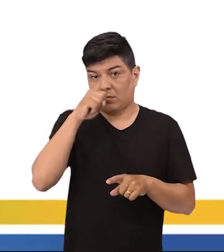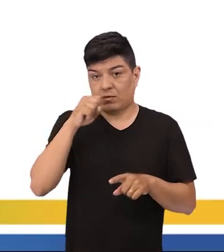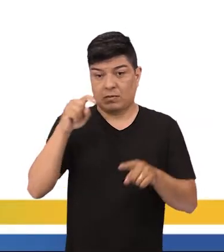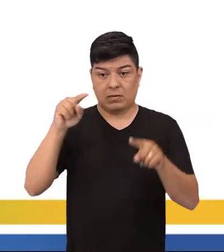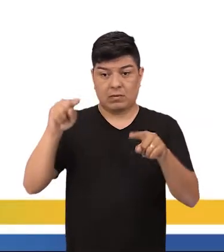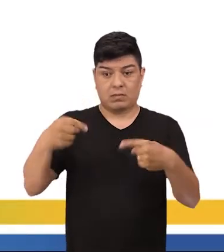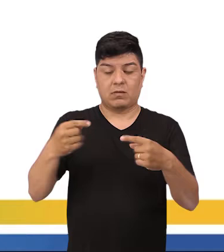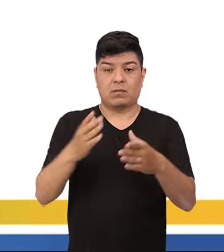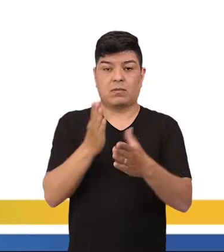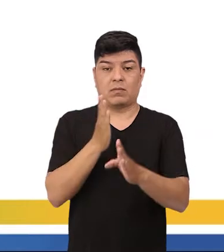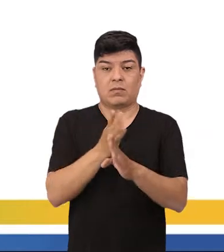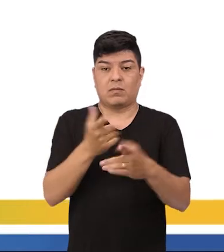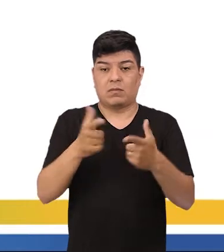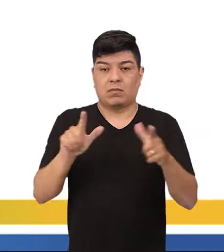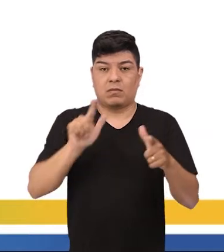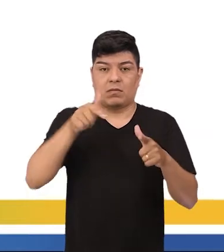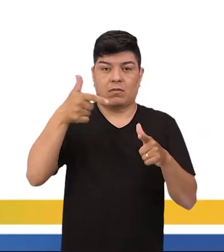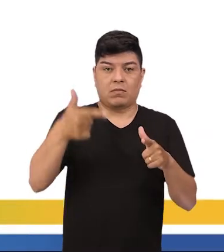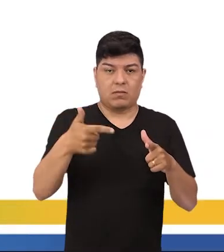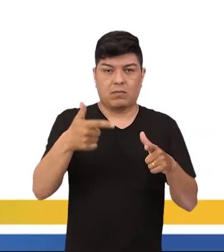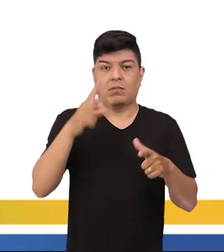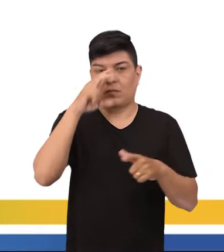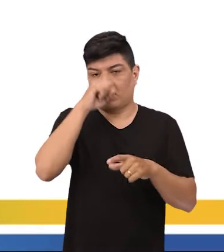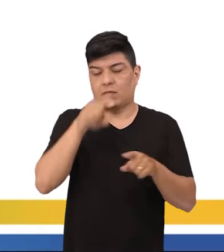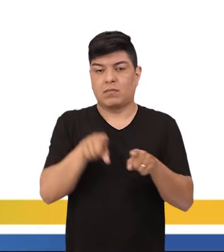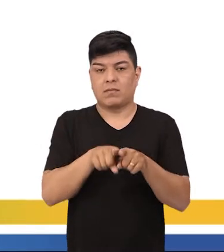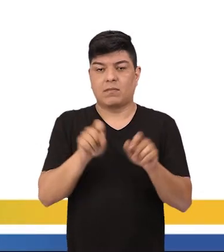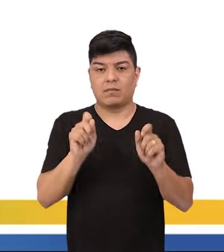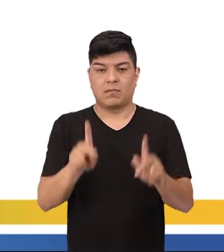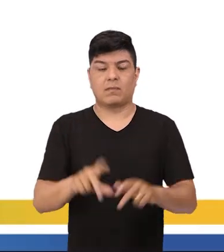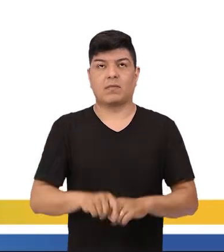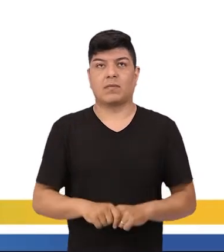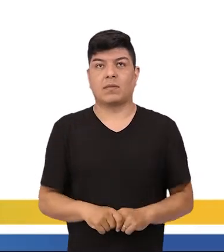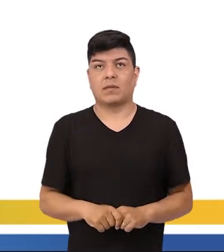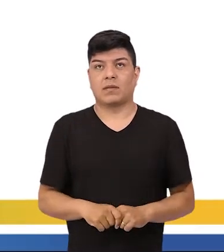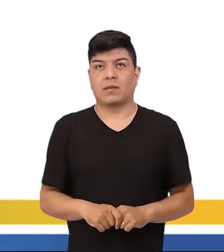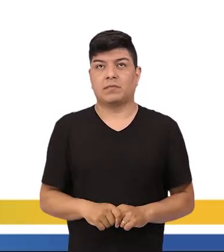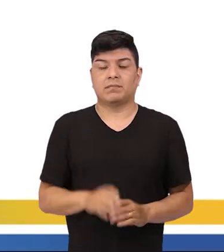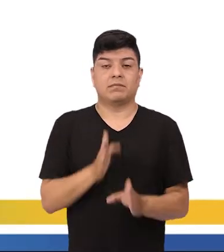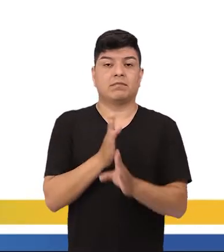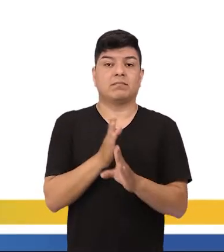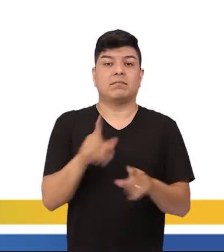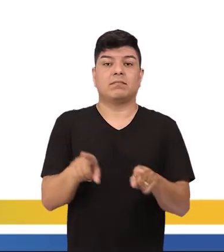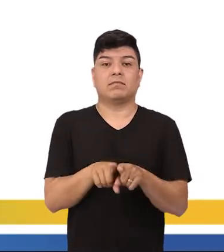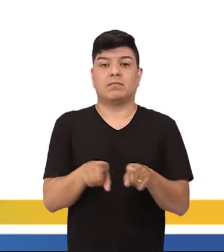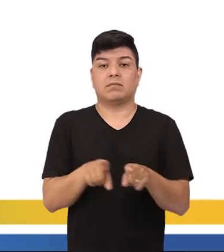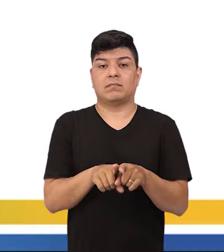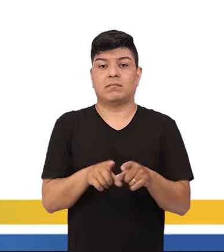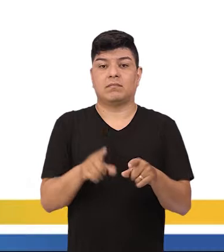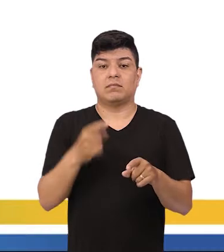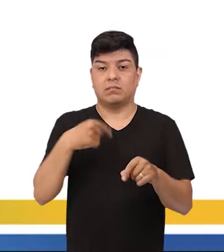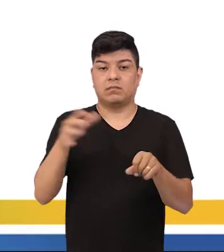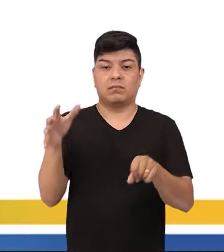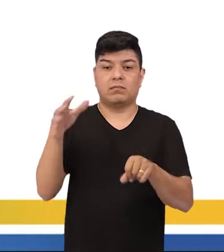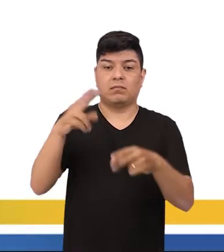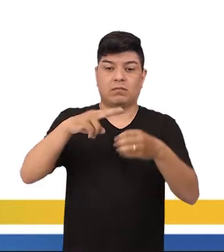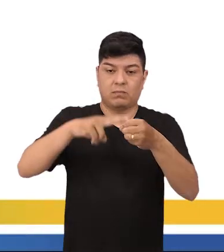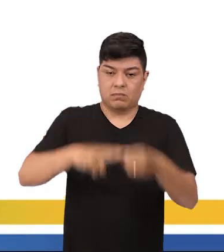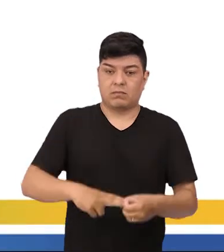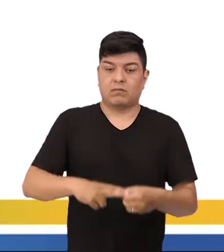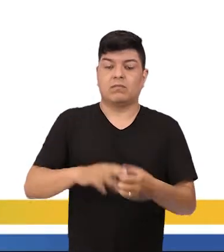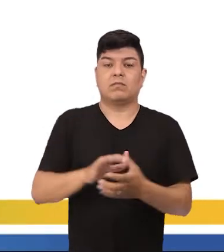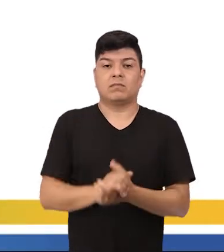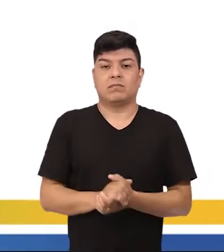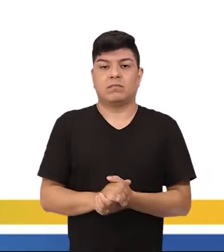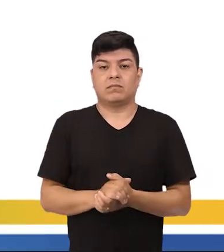ameaçados pelo crescimento, então, dessas outras potências, tá bom? Aí, então, as razões que levaram à colonização, né?